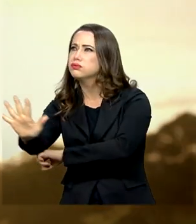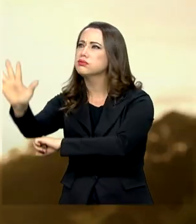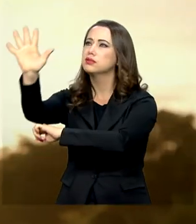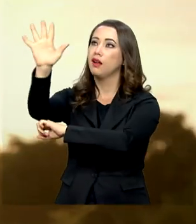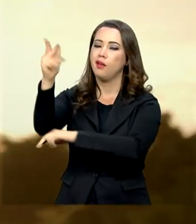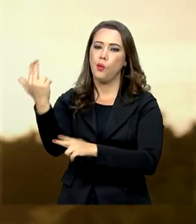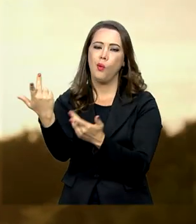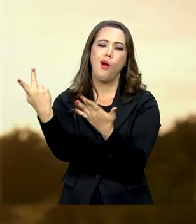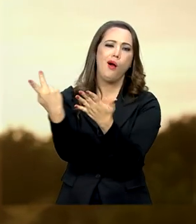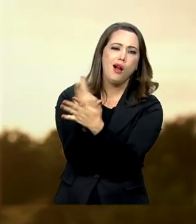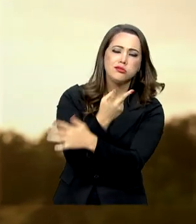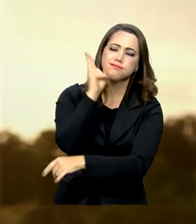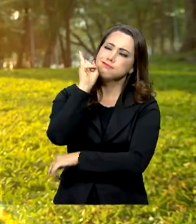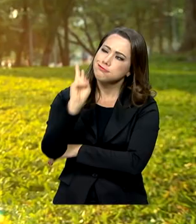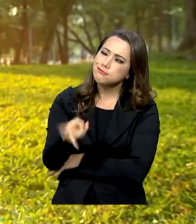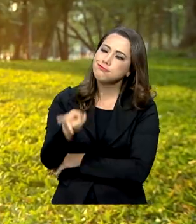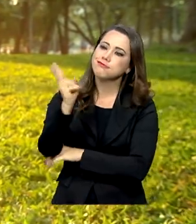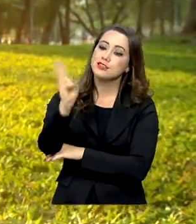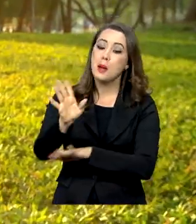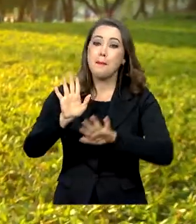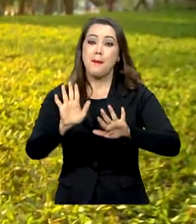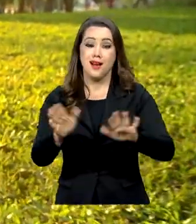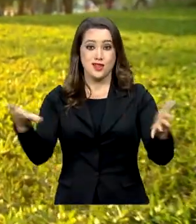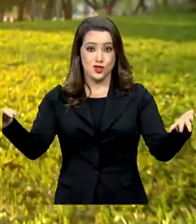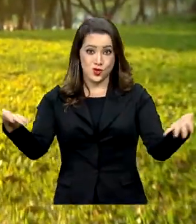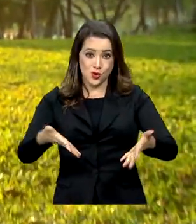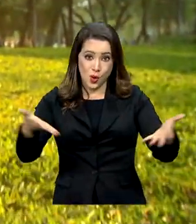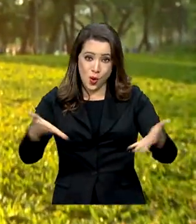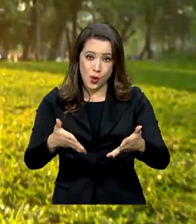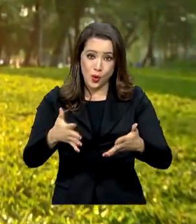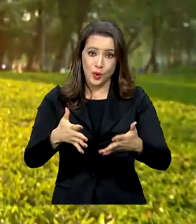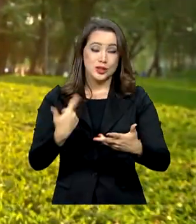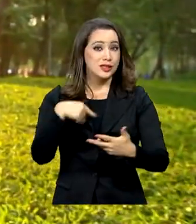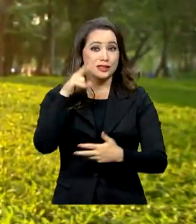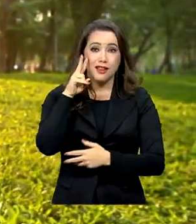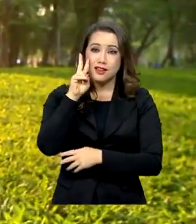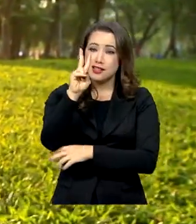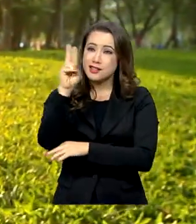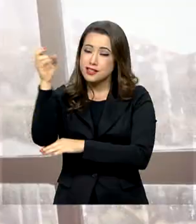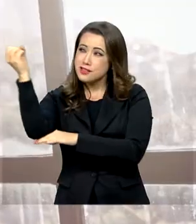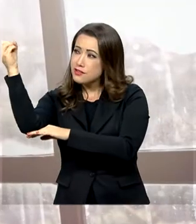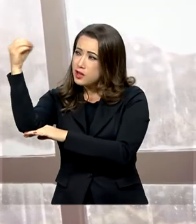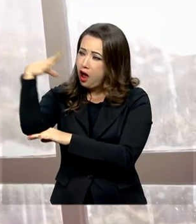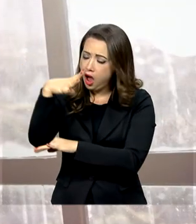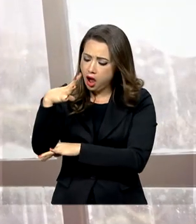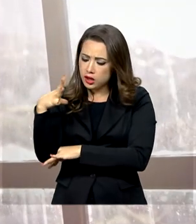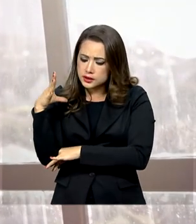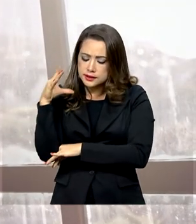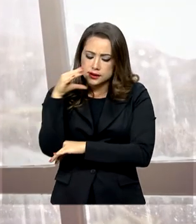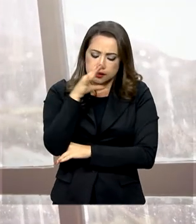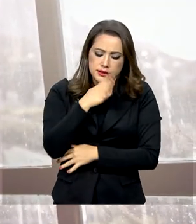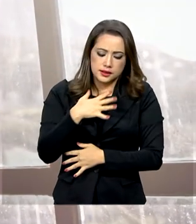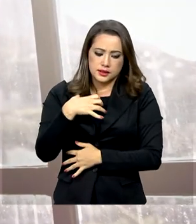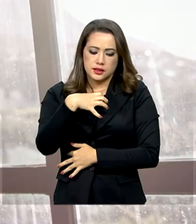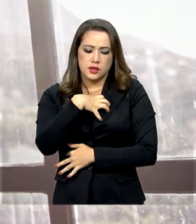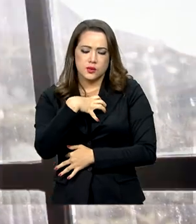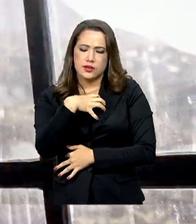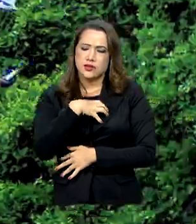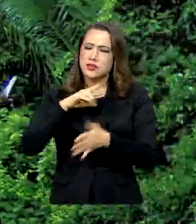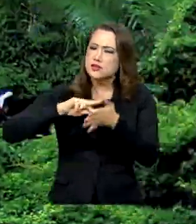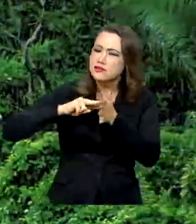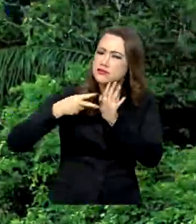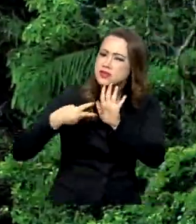acontece todos os dias. Mas hoje, no calor da luz que nos aquece, há um sentido especial.